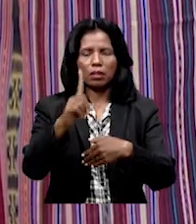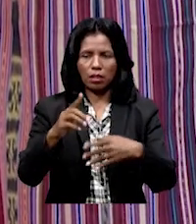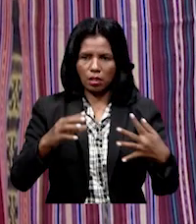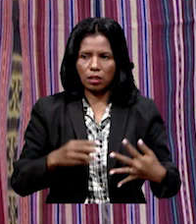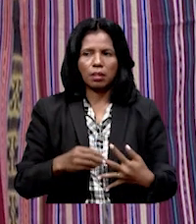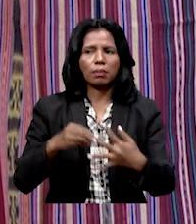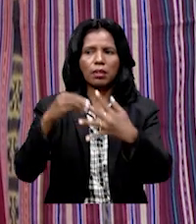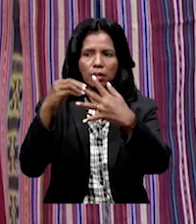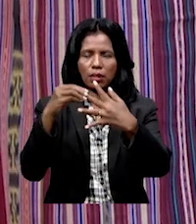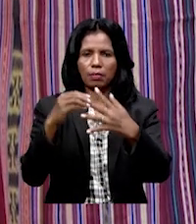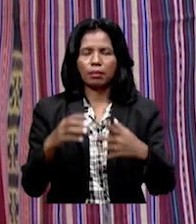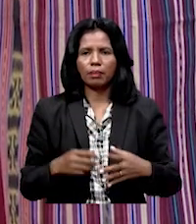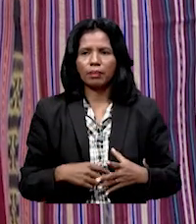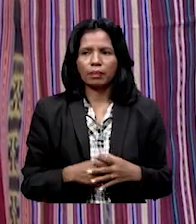Especial